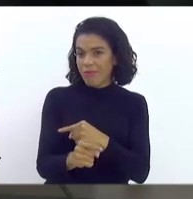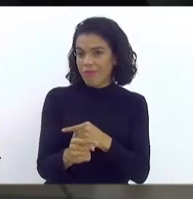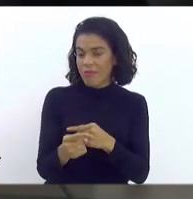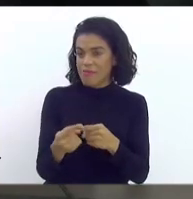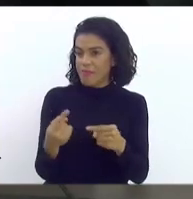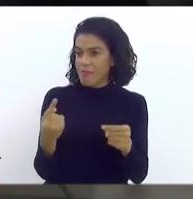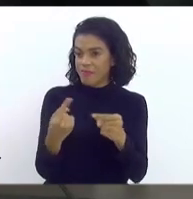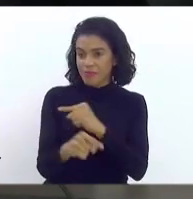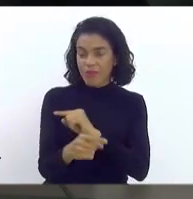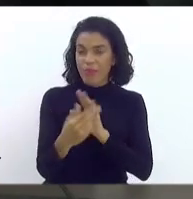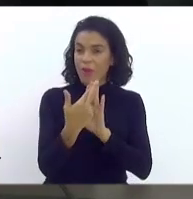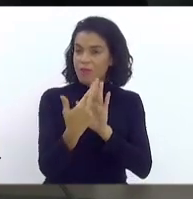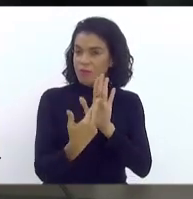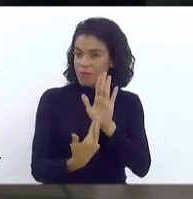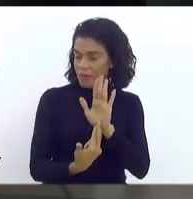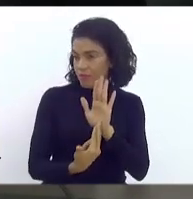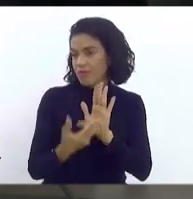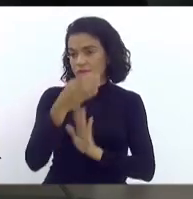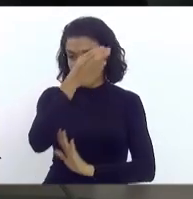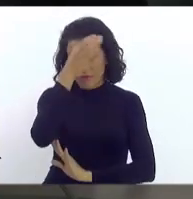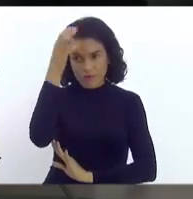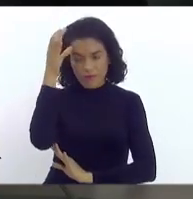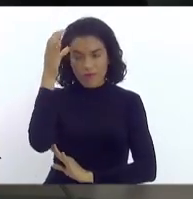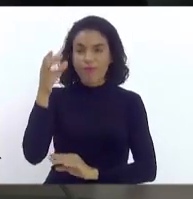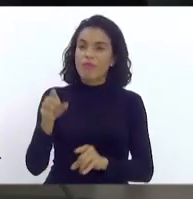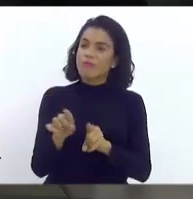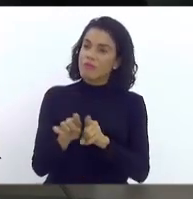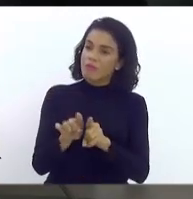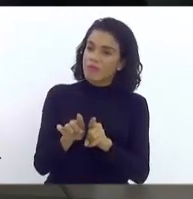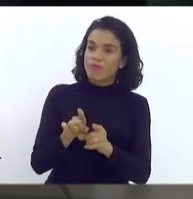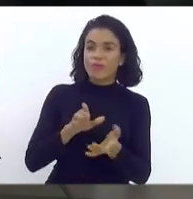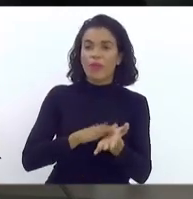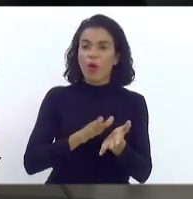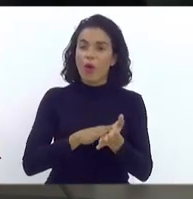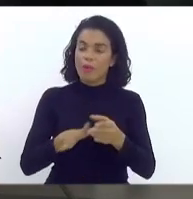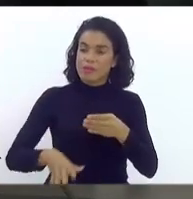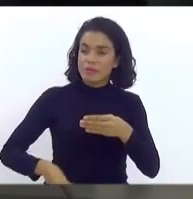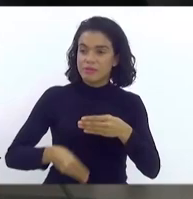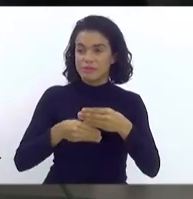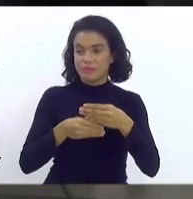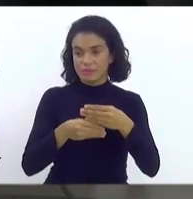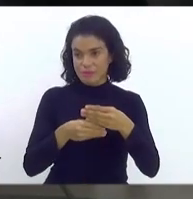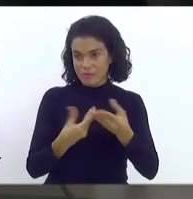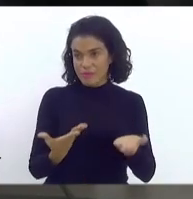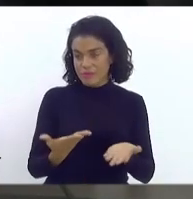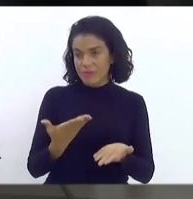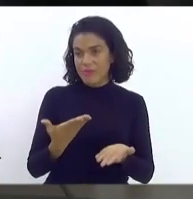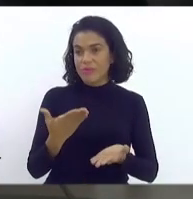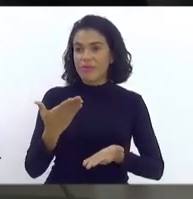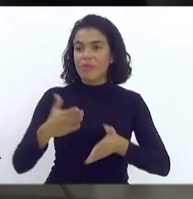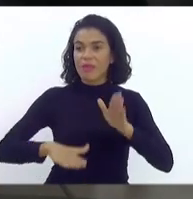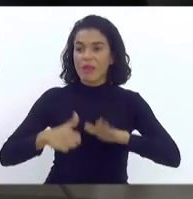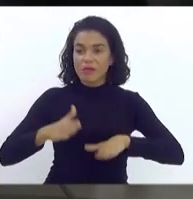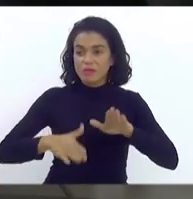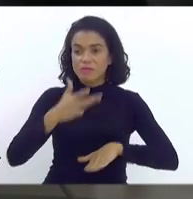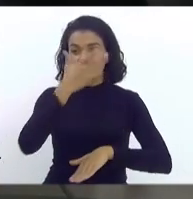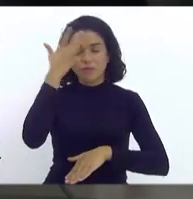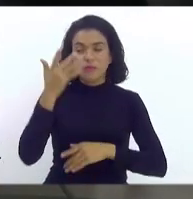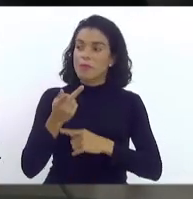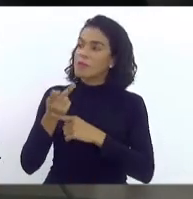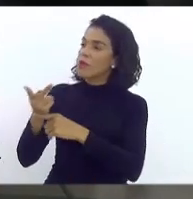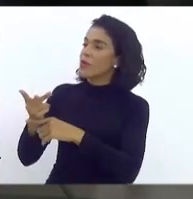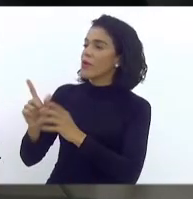as regras consumeristas, enfim, como isso tem cobranças adicionais. Muitas vezes o cara vai em outra